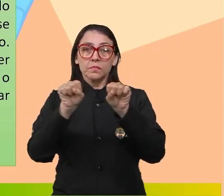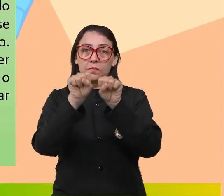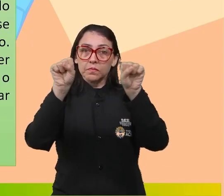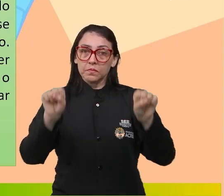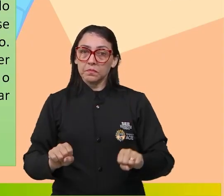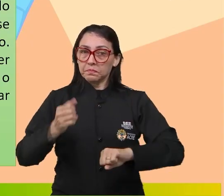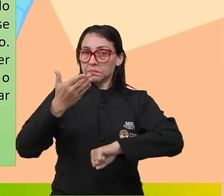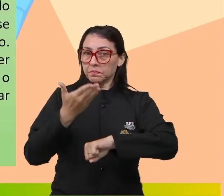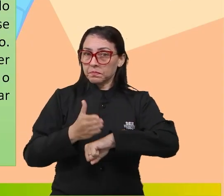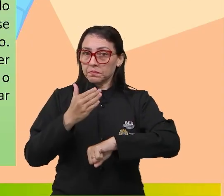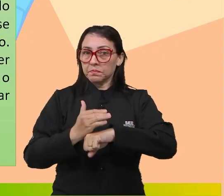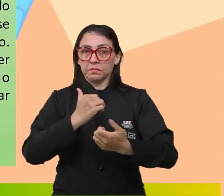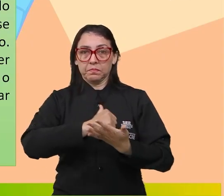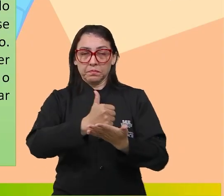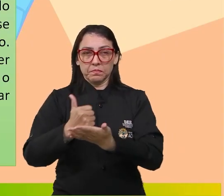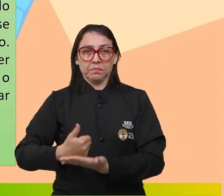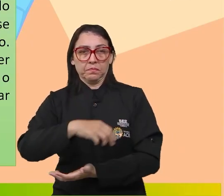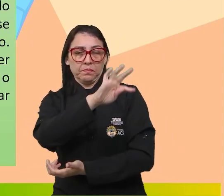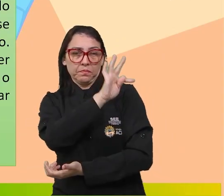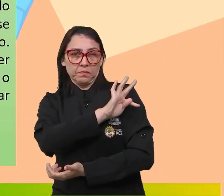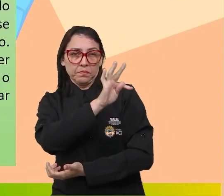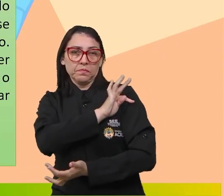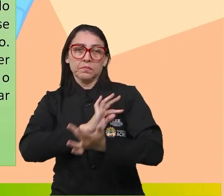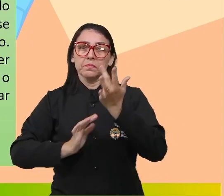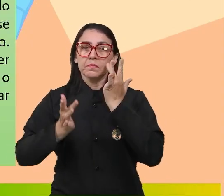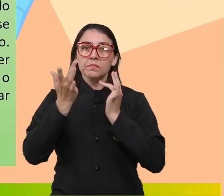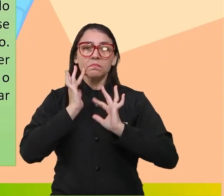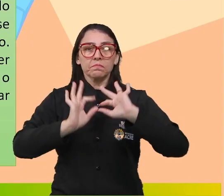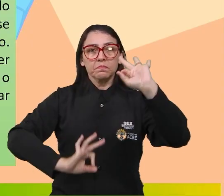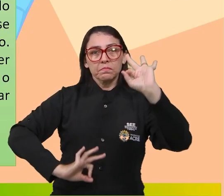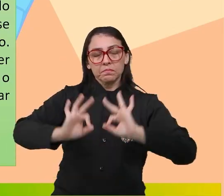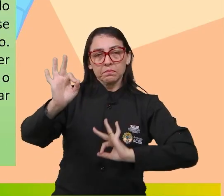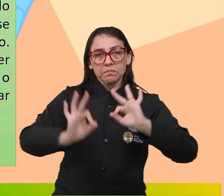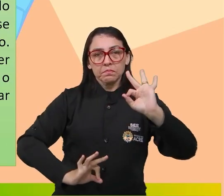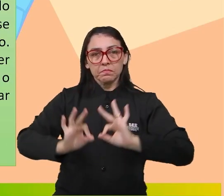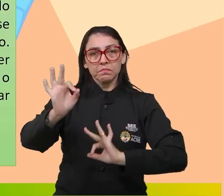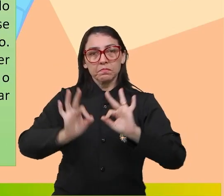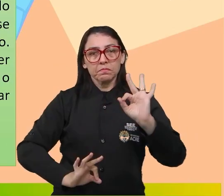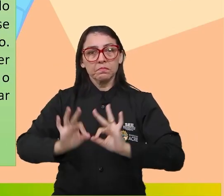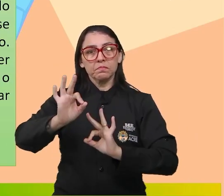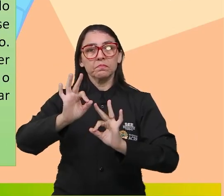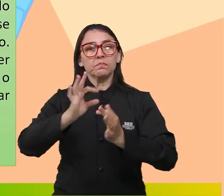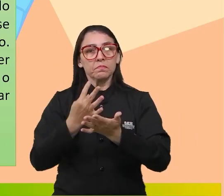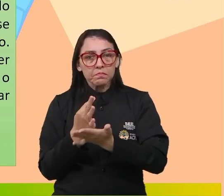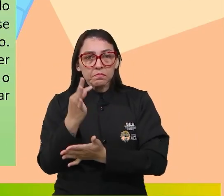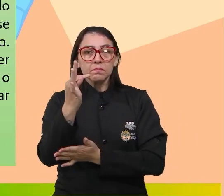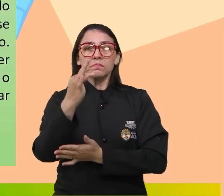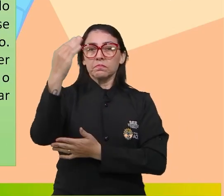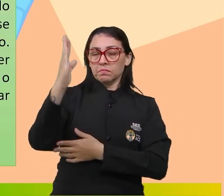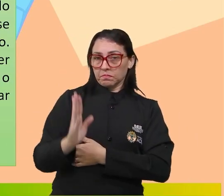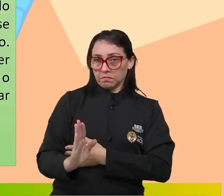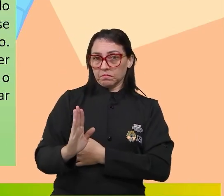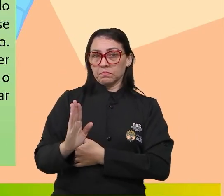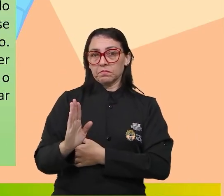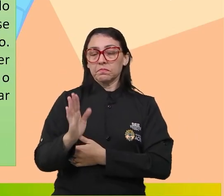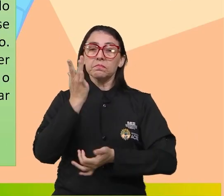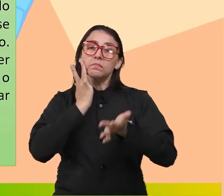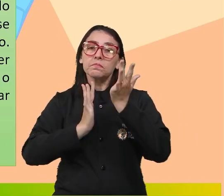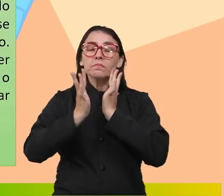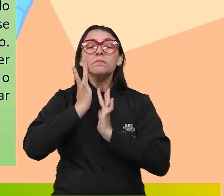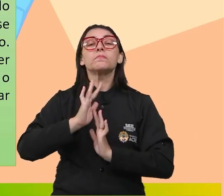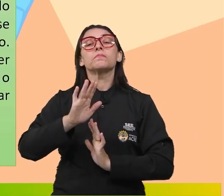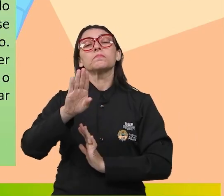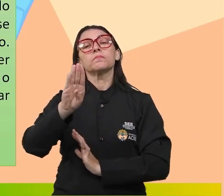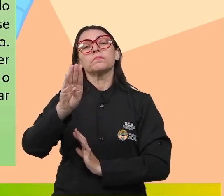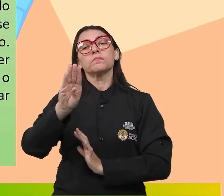que sistematiza exercícios, jogos e técnicas teatrais elaboradas pelo teatrólogo